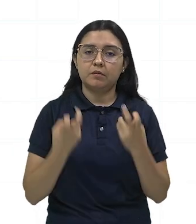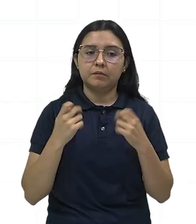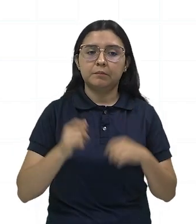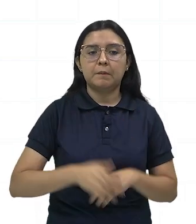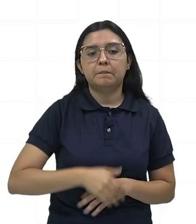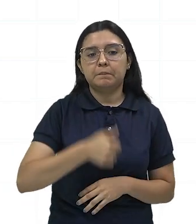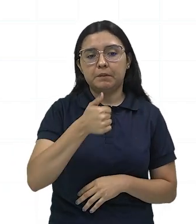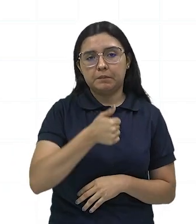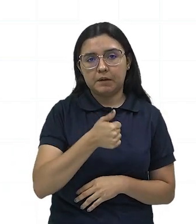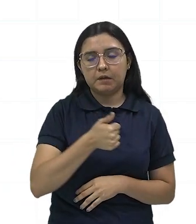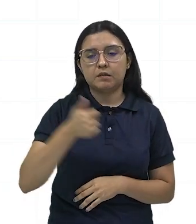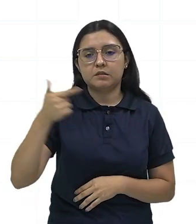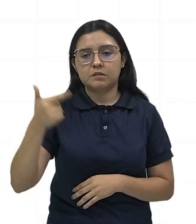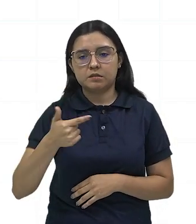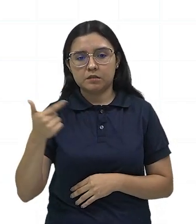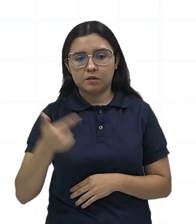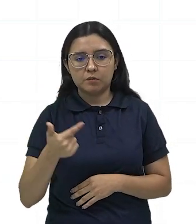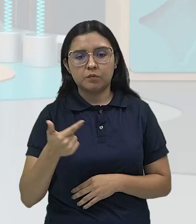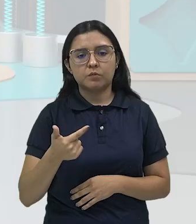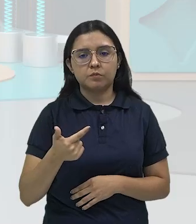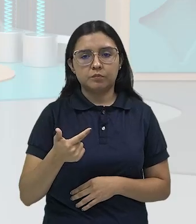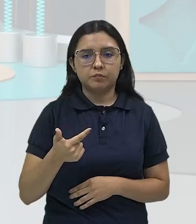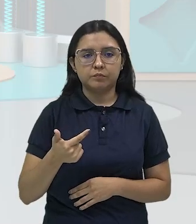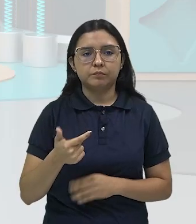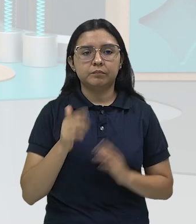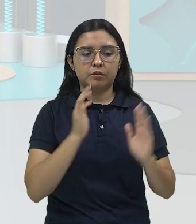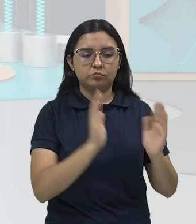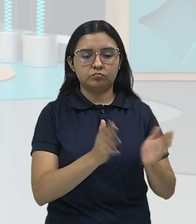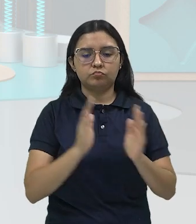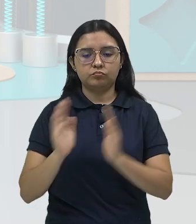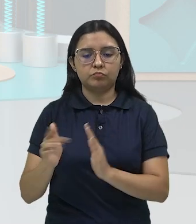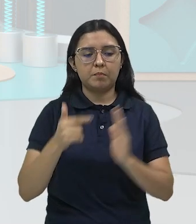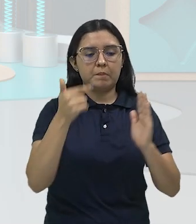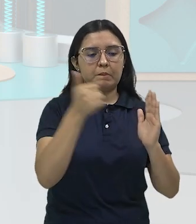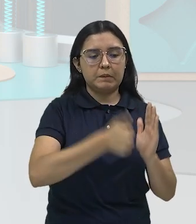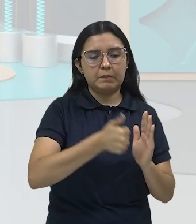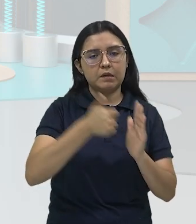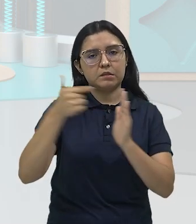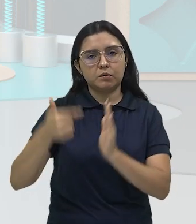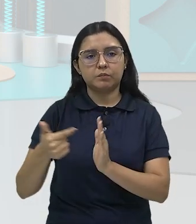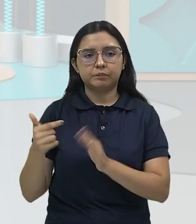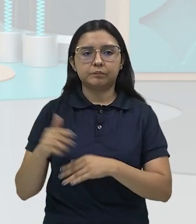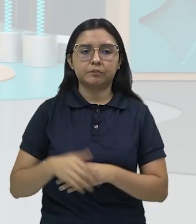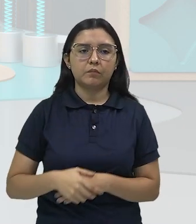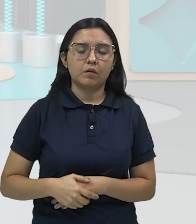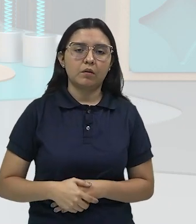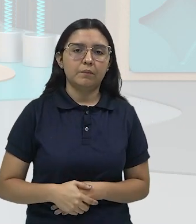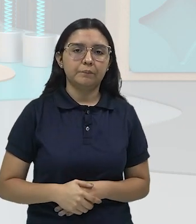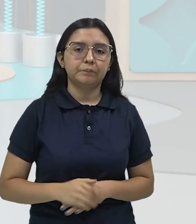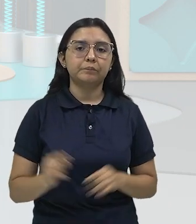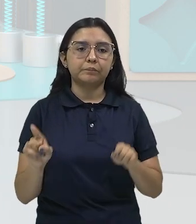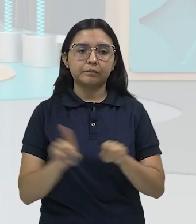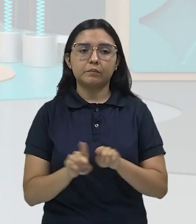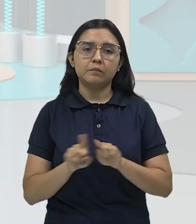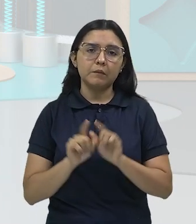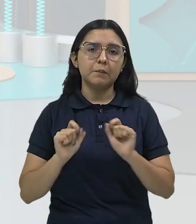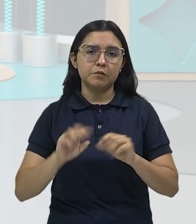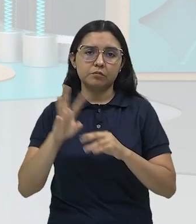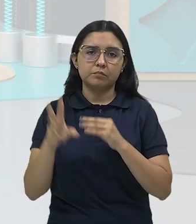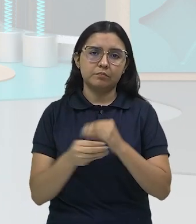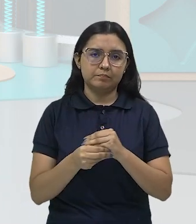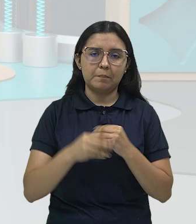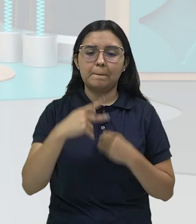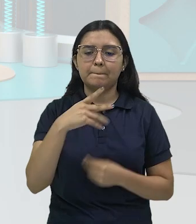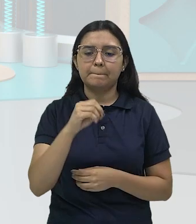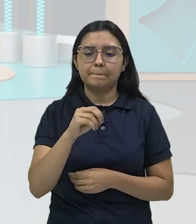primeira ideia, uma segunda ideia acontecendo em sequência. Por isso uma sequência temporal. E eu ainda poderia acrescentar um por fim, né?